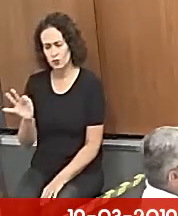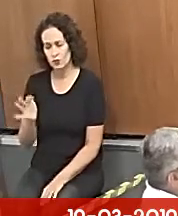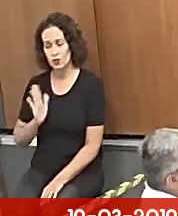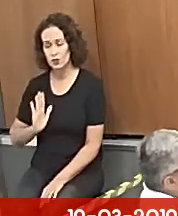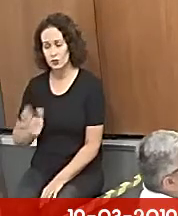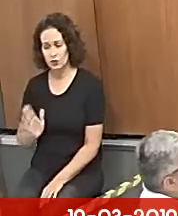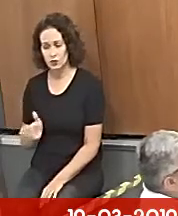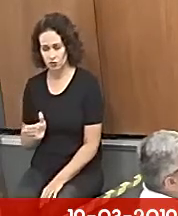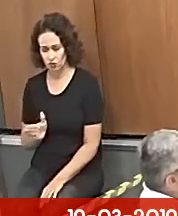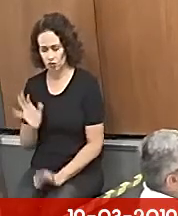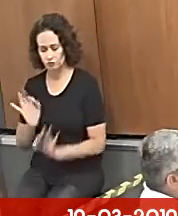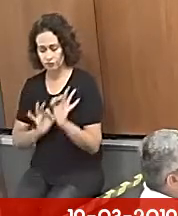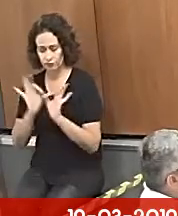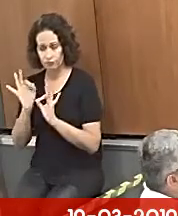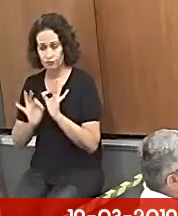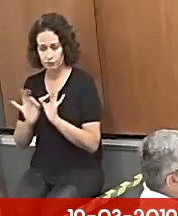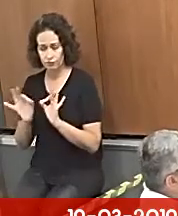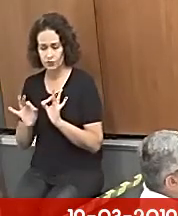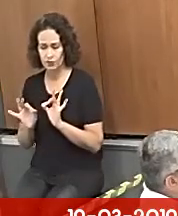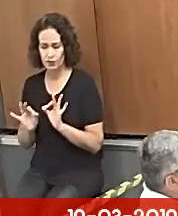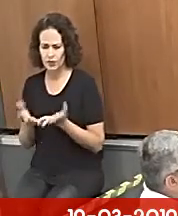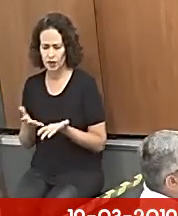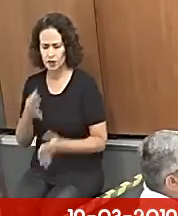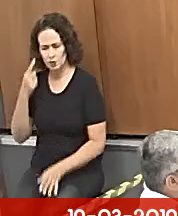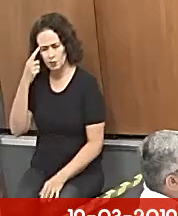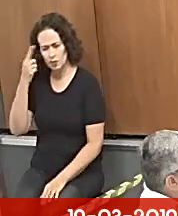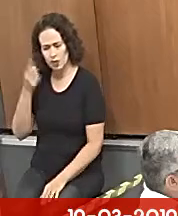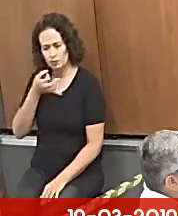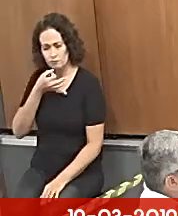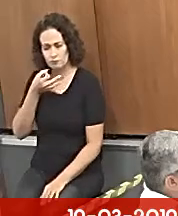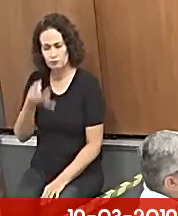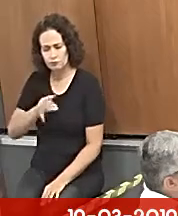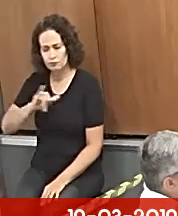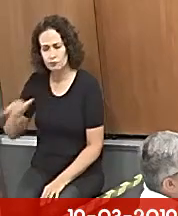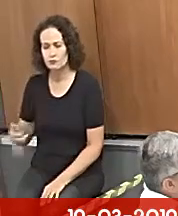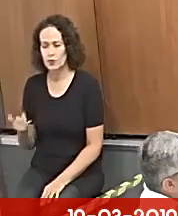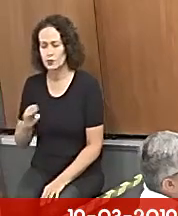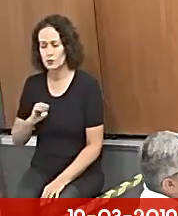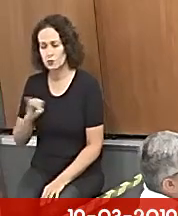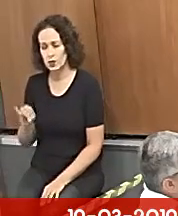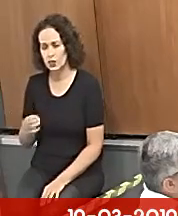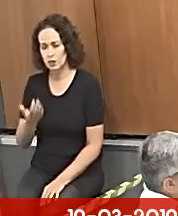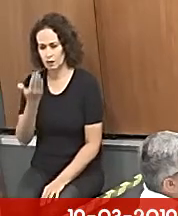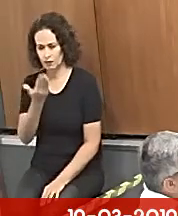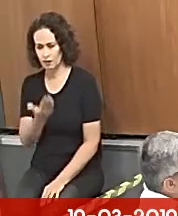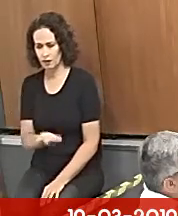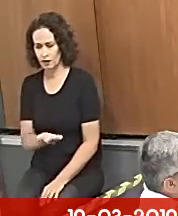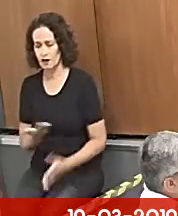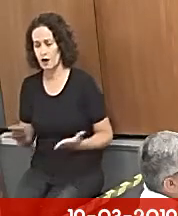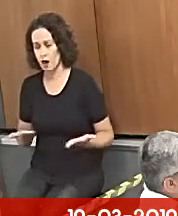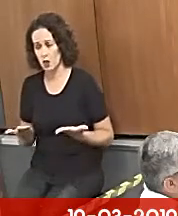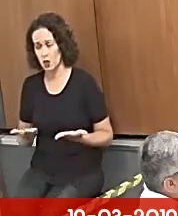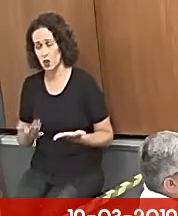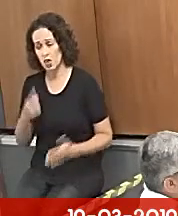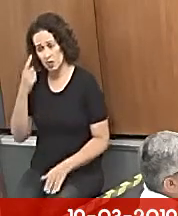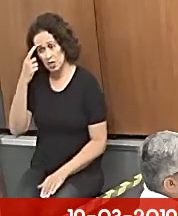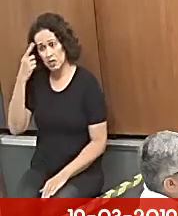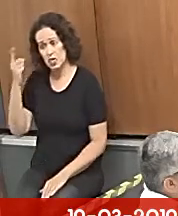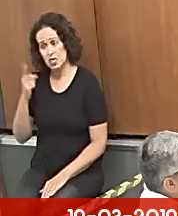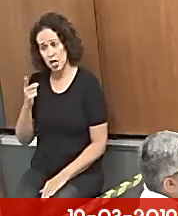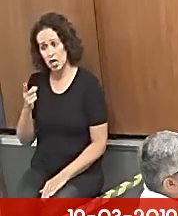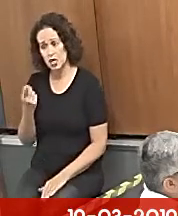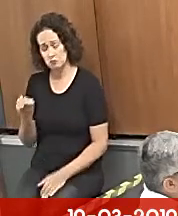e eu acho muito oportuno por exemplo se isso a senhora traz agora pra mim é uma grande ideia também